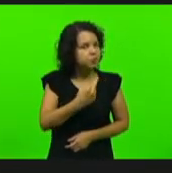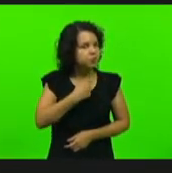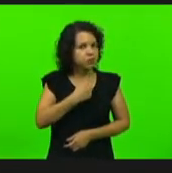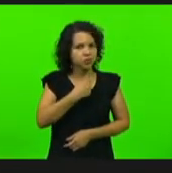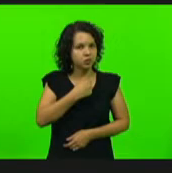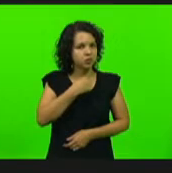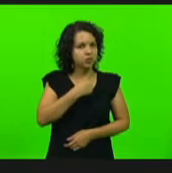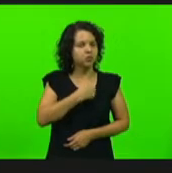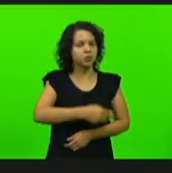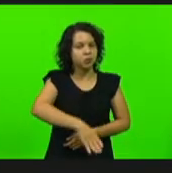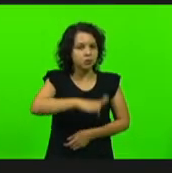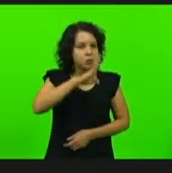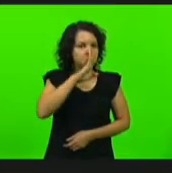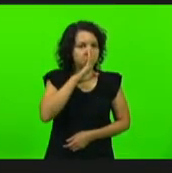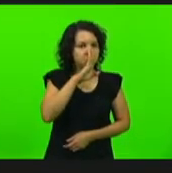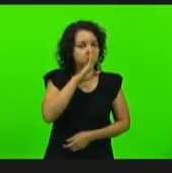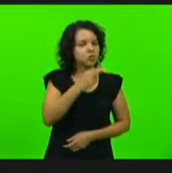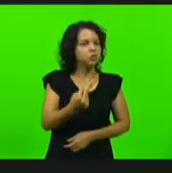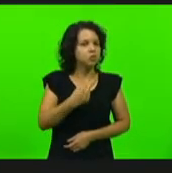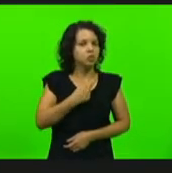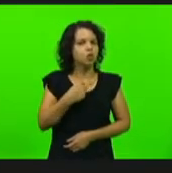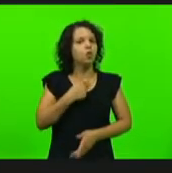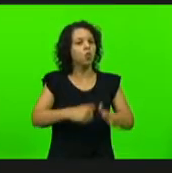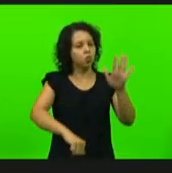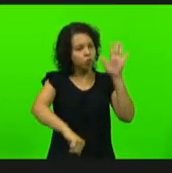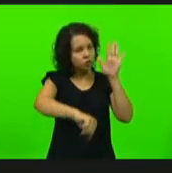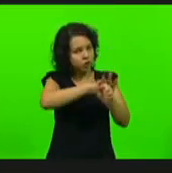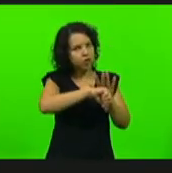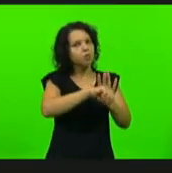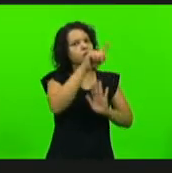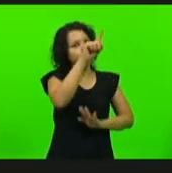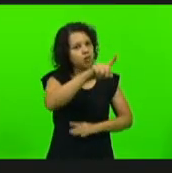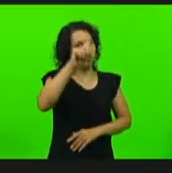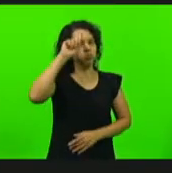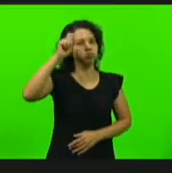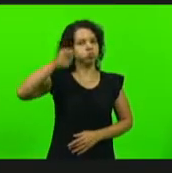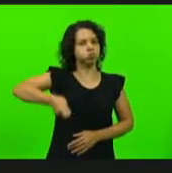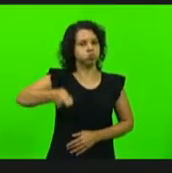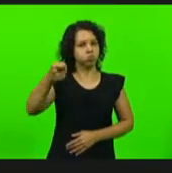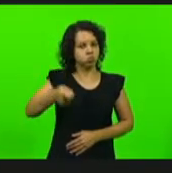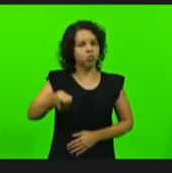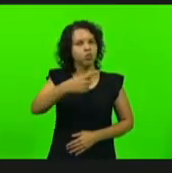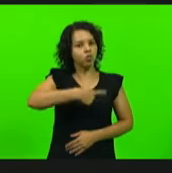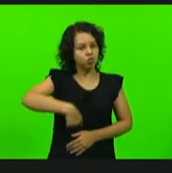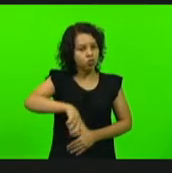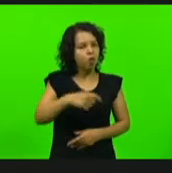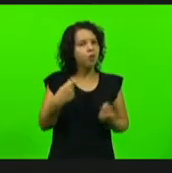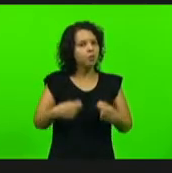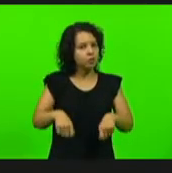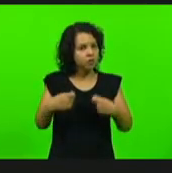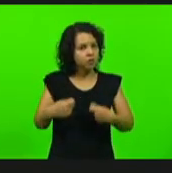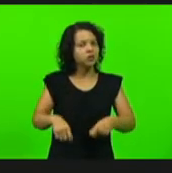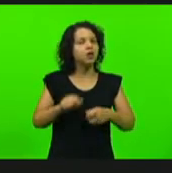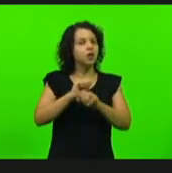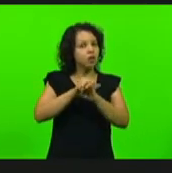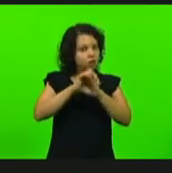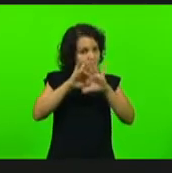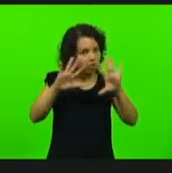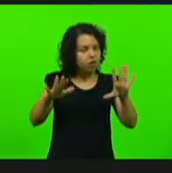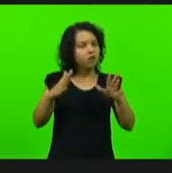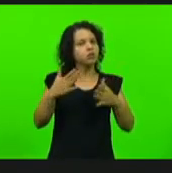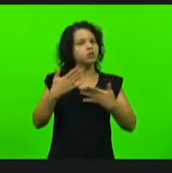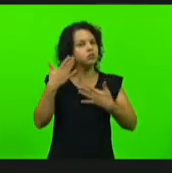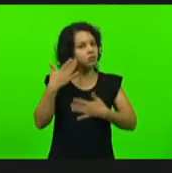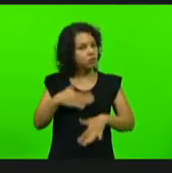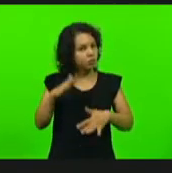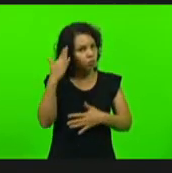se omitir. Um crime está sendo cometido por um ditador sanguinário. Nós devemos ter clareza e tranquilidade